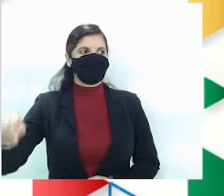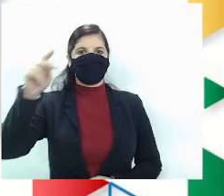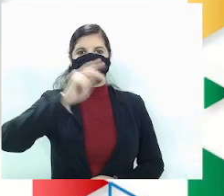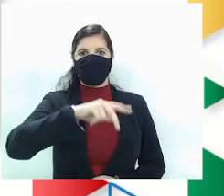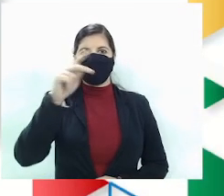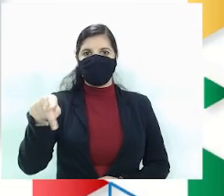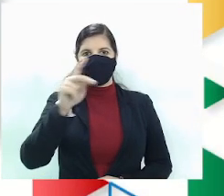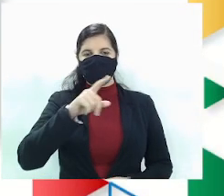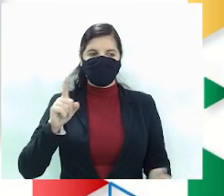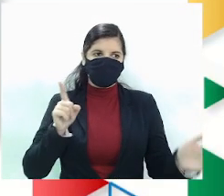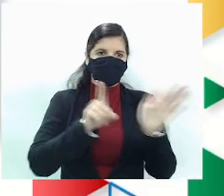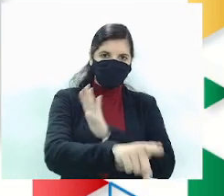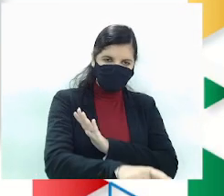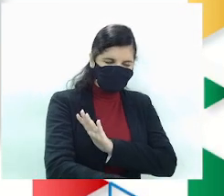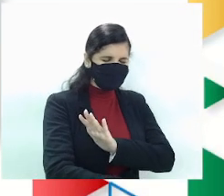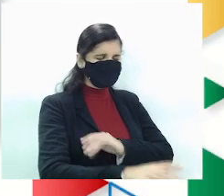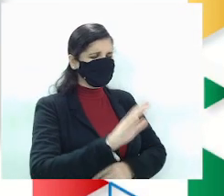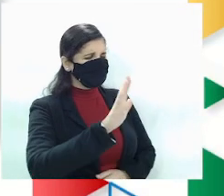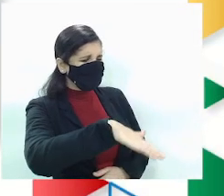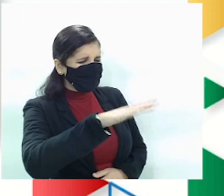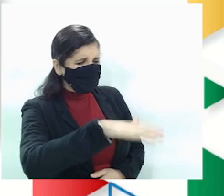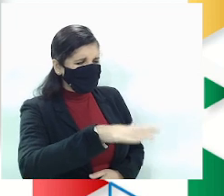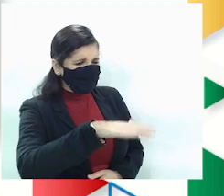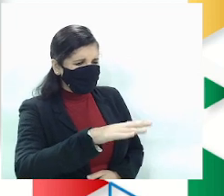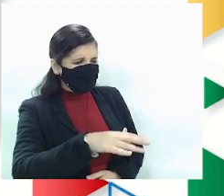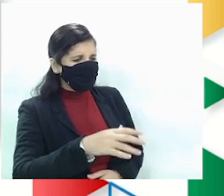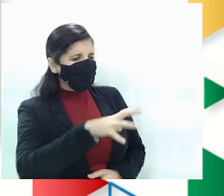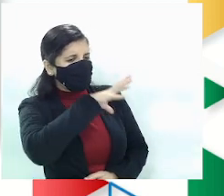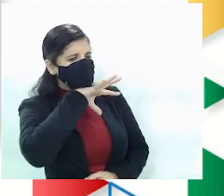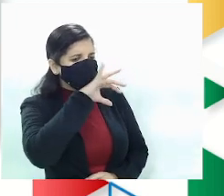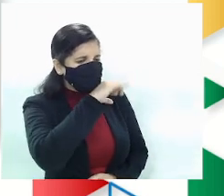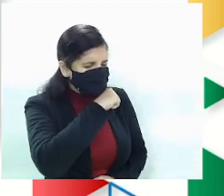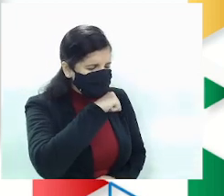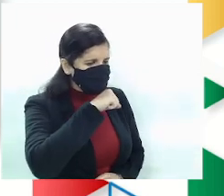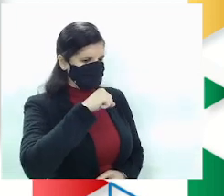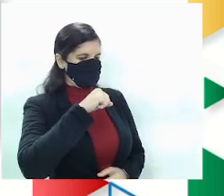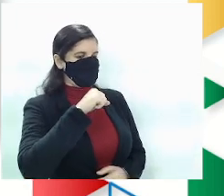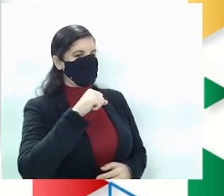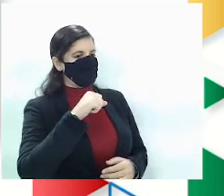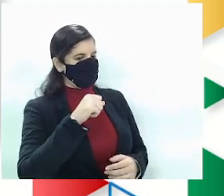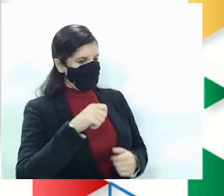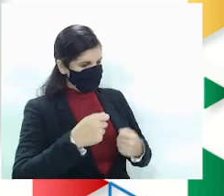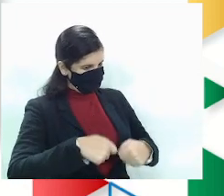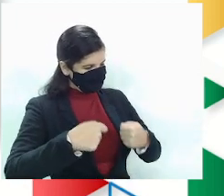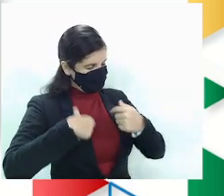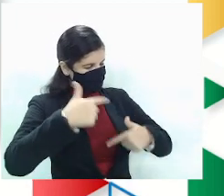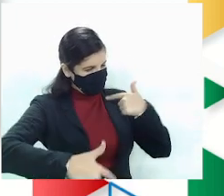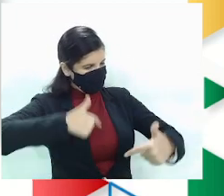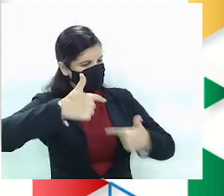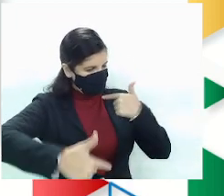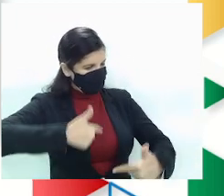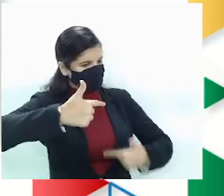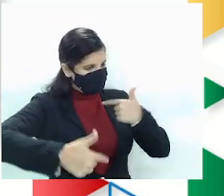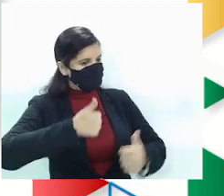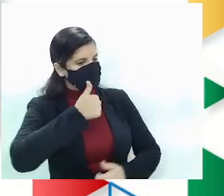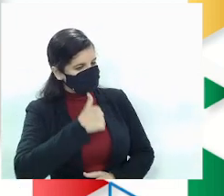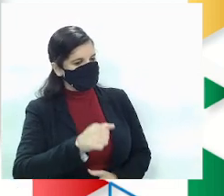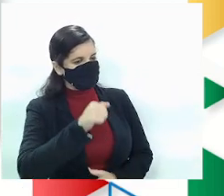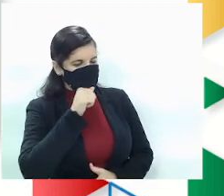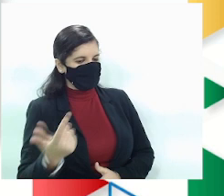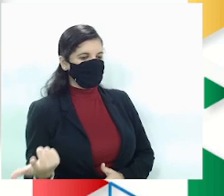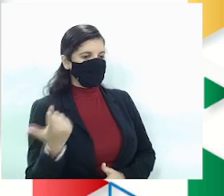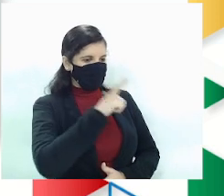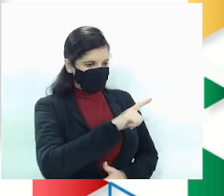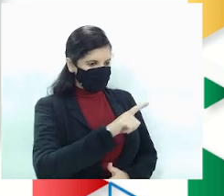pergunta ao Joãozinho: Joãozinho, qual o animal que tem de trabalhar muito para a sua mãe conseguir